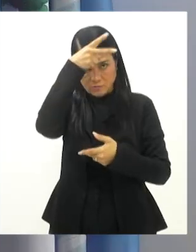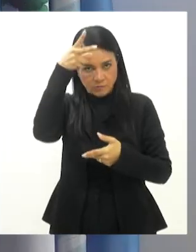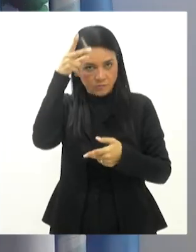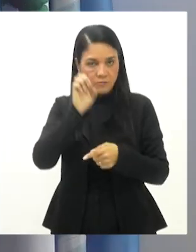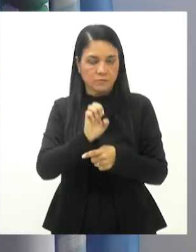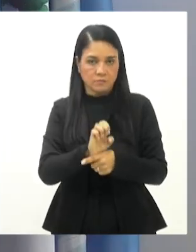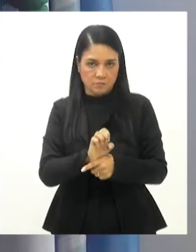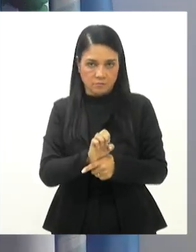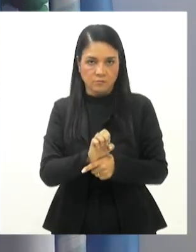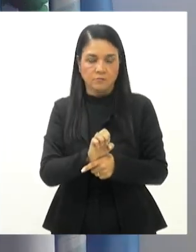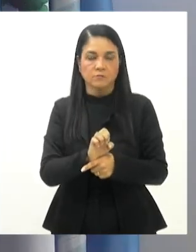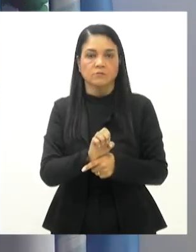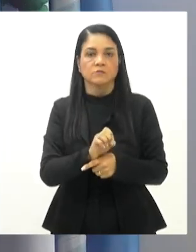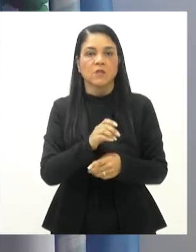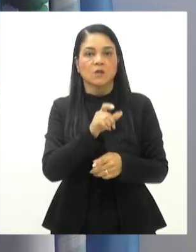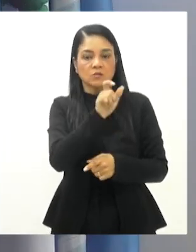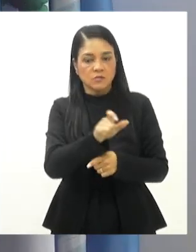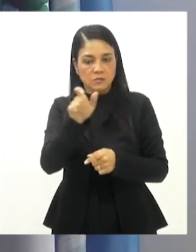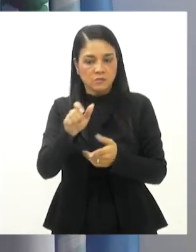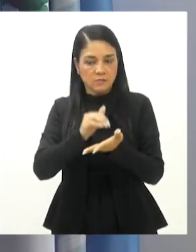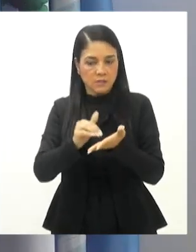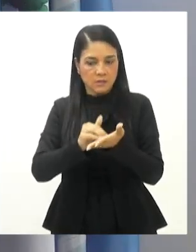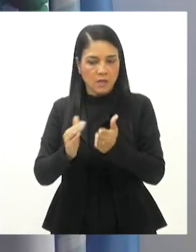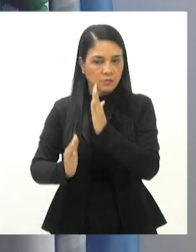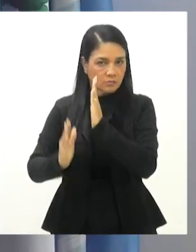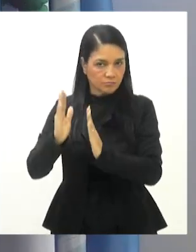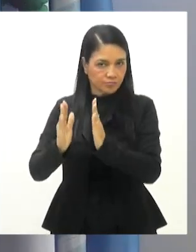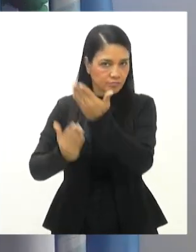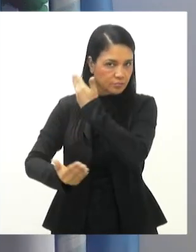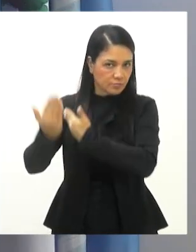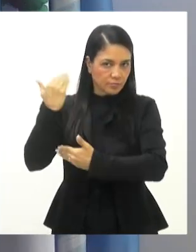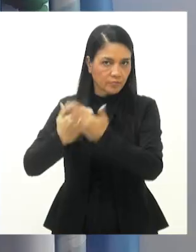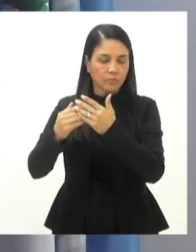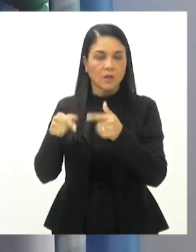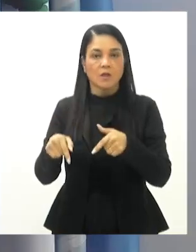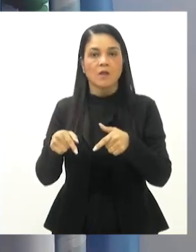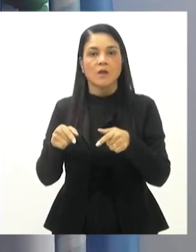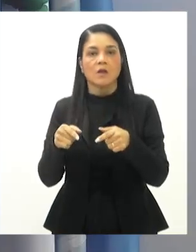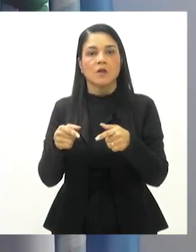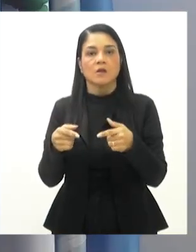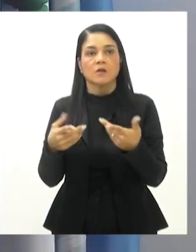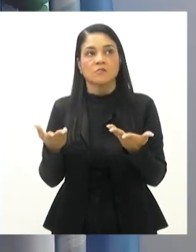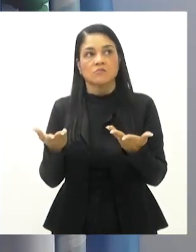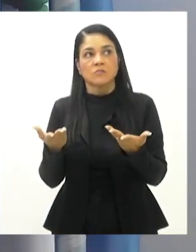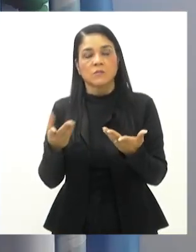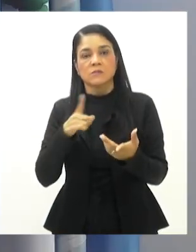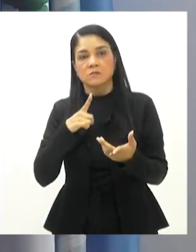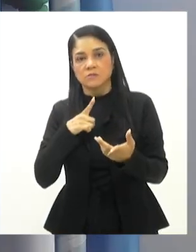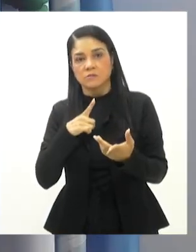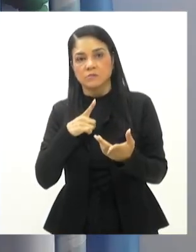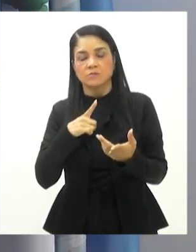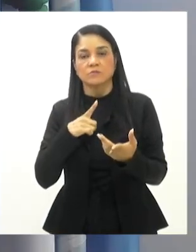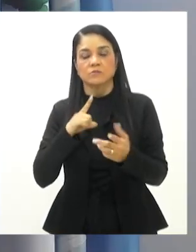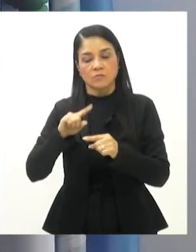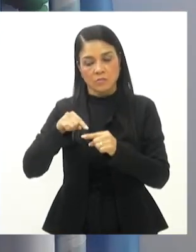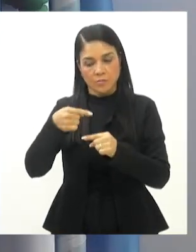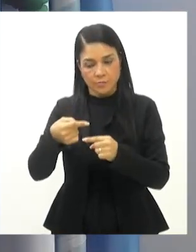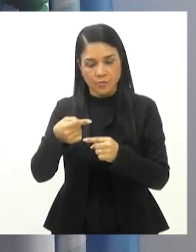estaduais, com os secretários da época, aqueles que, porventura, não estavam na época da tragédia em si, mas